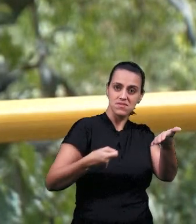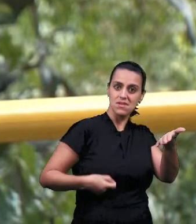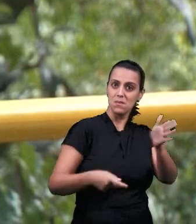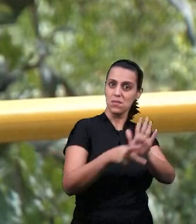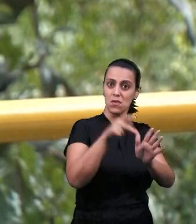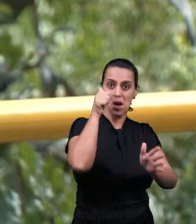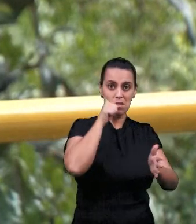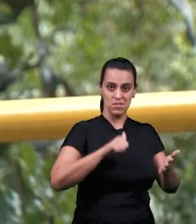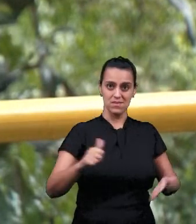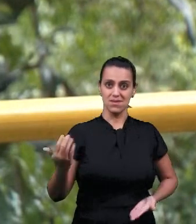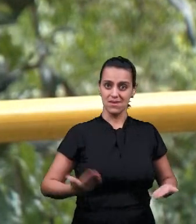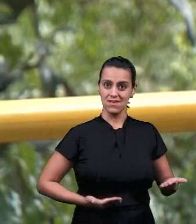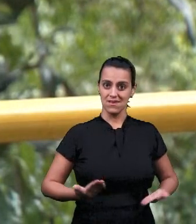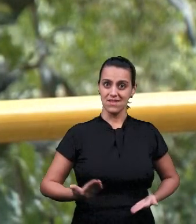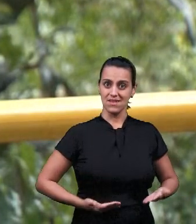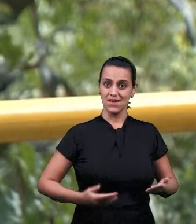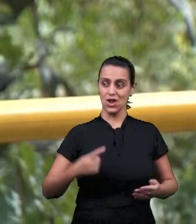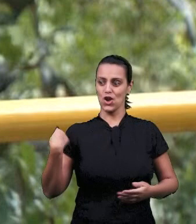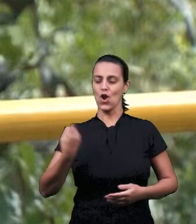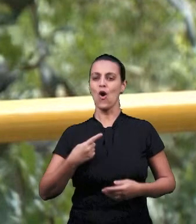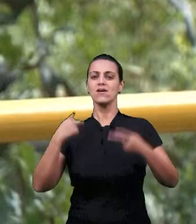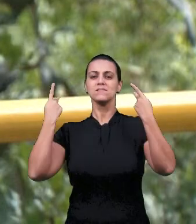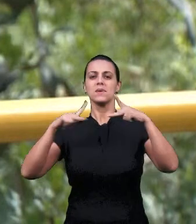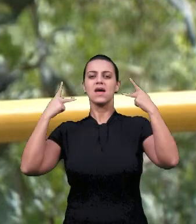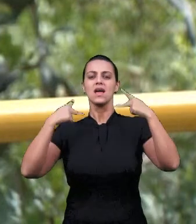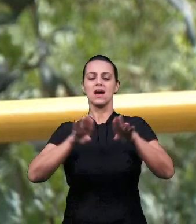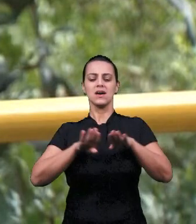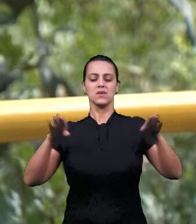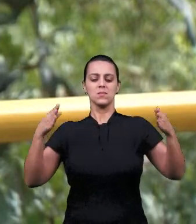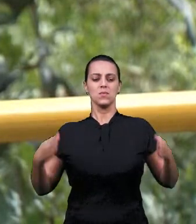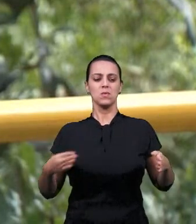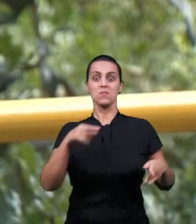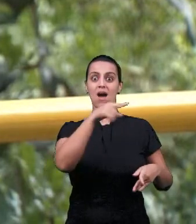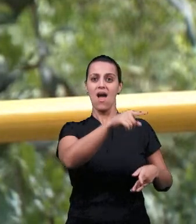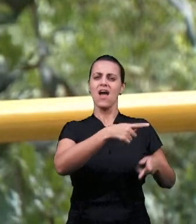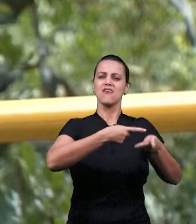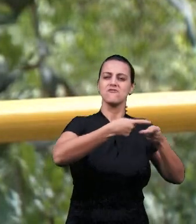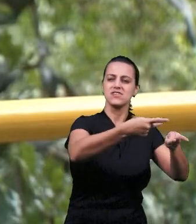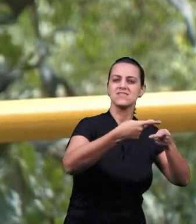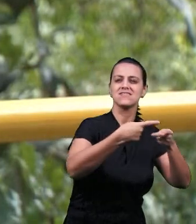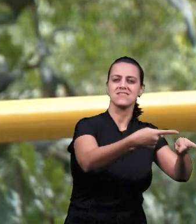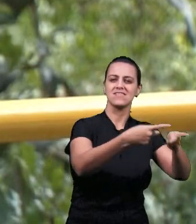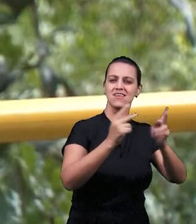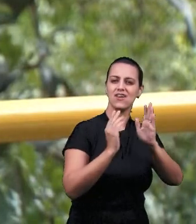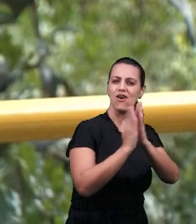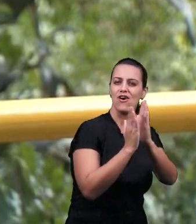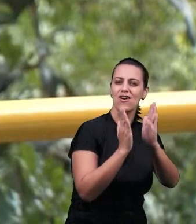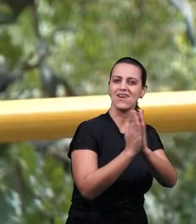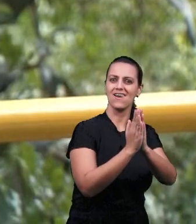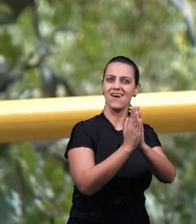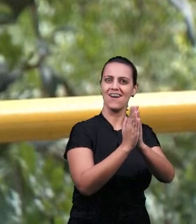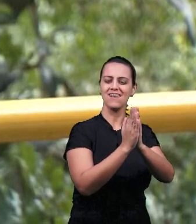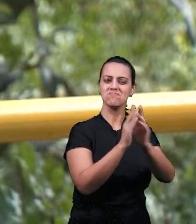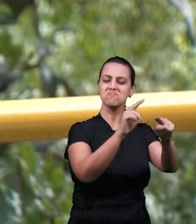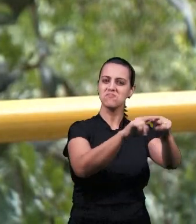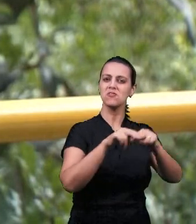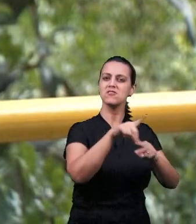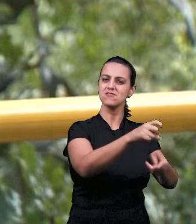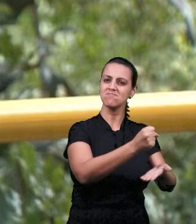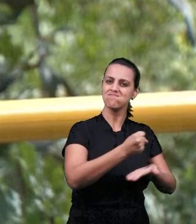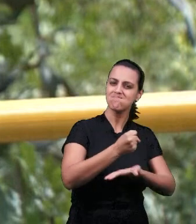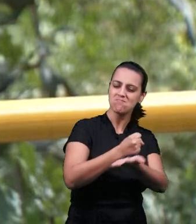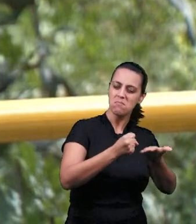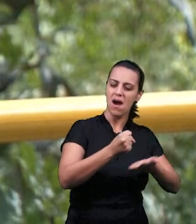nas lutas, nos púlpitos, elas estavam nas visitas, na oração, e foi isso que nos sustentou.